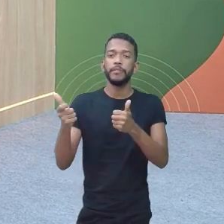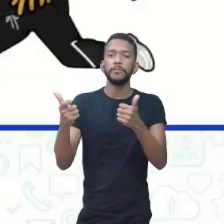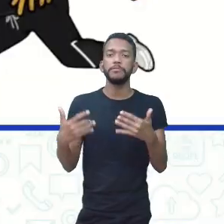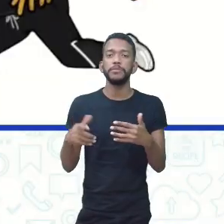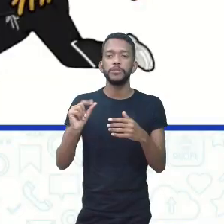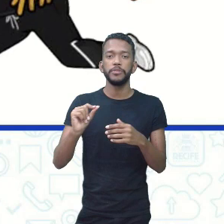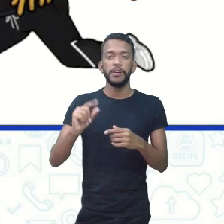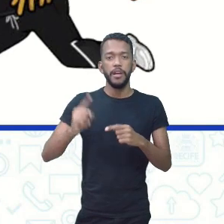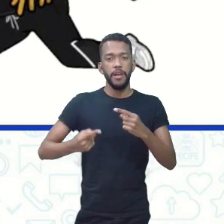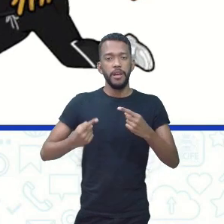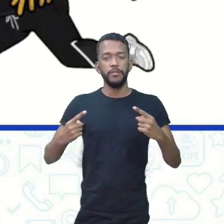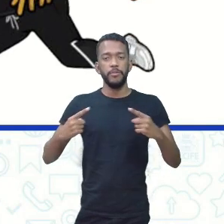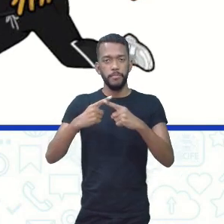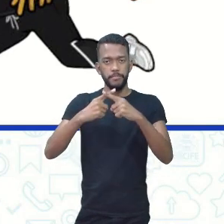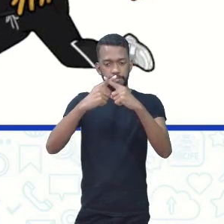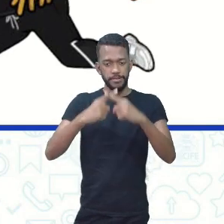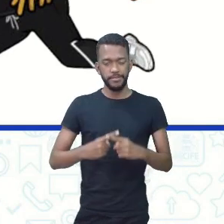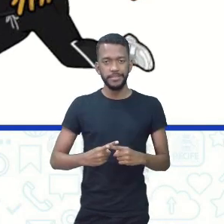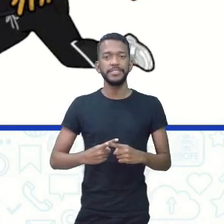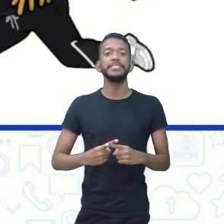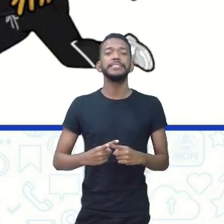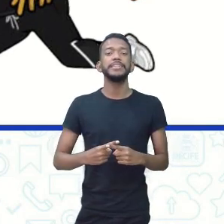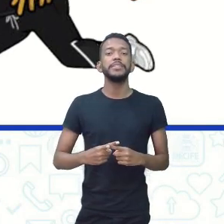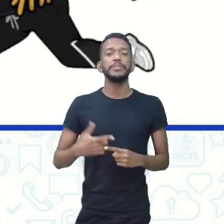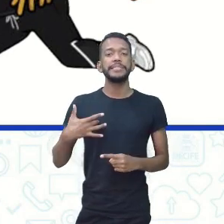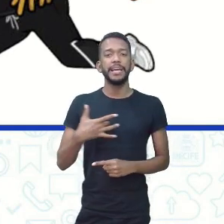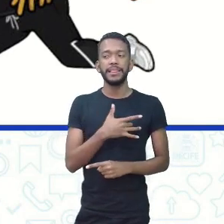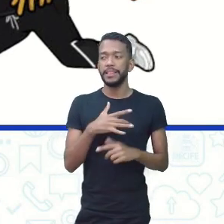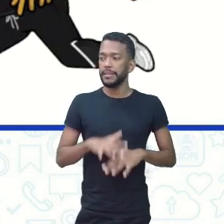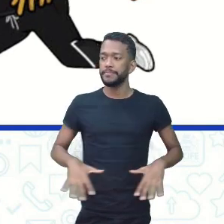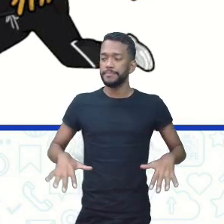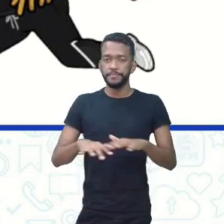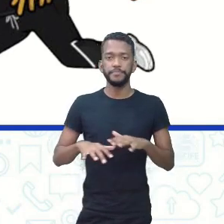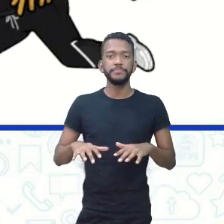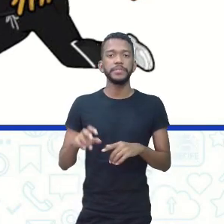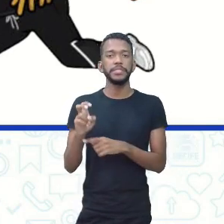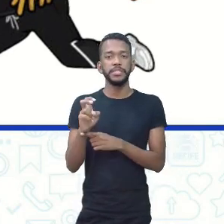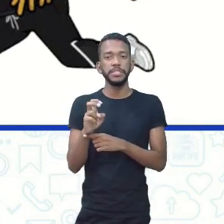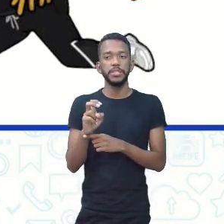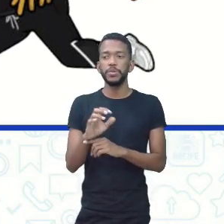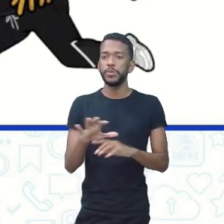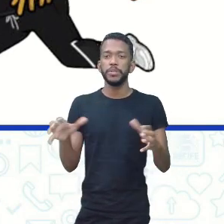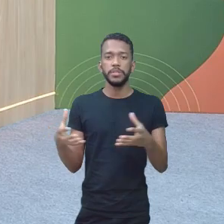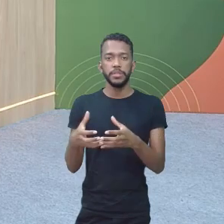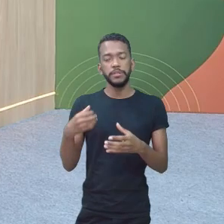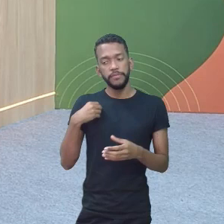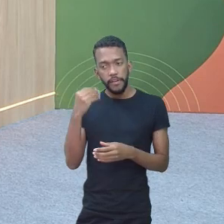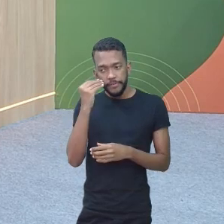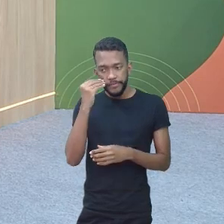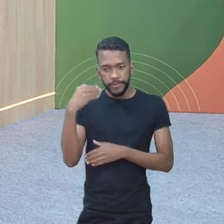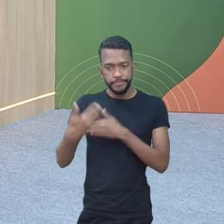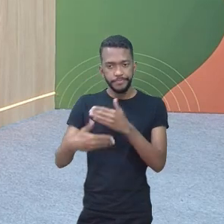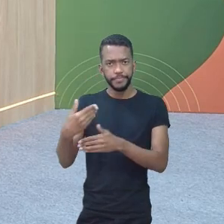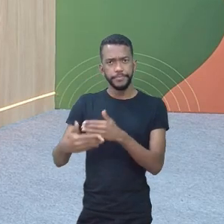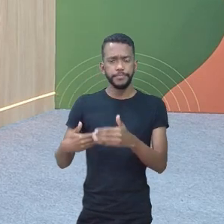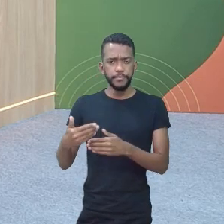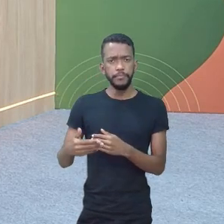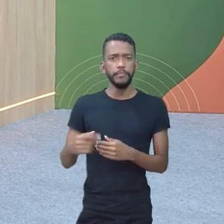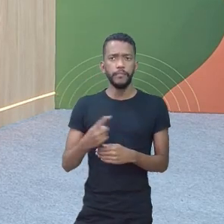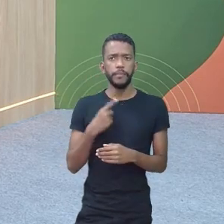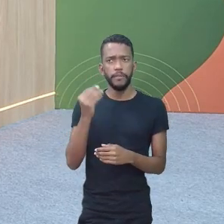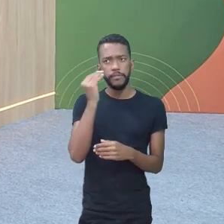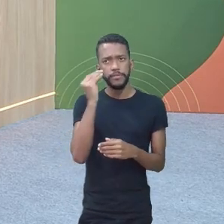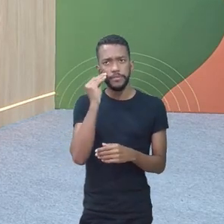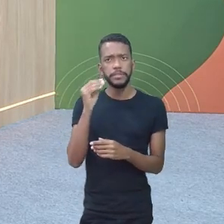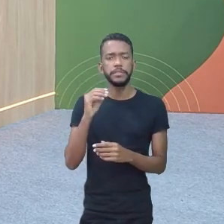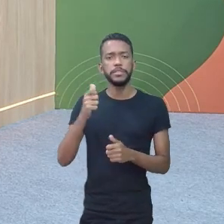competição sadia entre os povos dos 5 continentes. E aí a gente vai ver mais na frente, quando a gente estiver falando dos símbolos, a gente